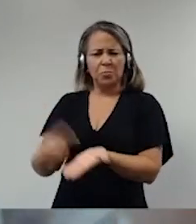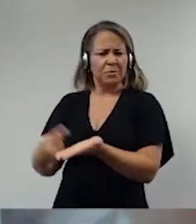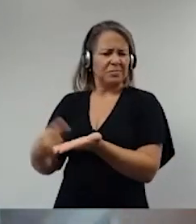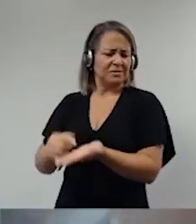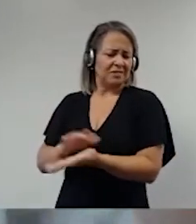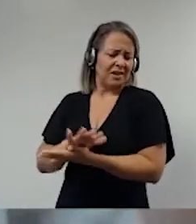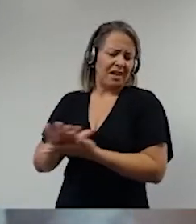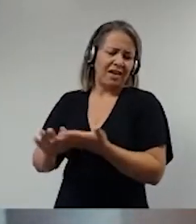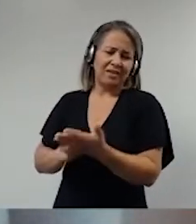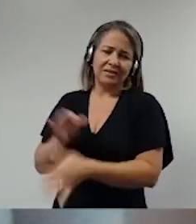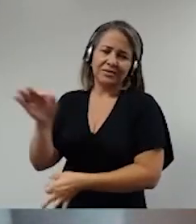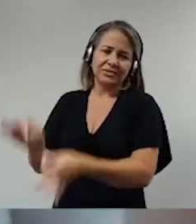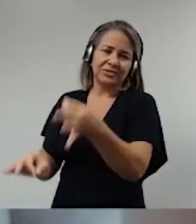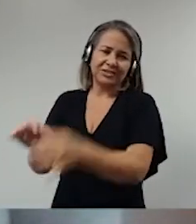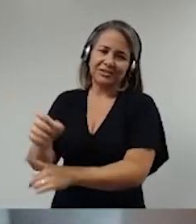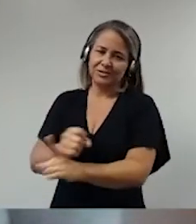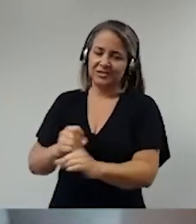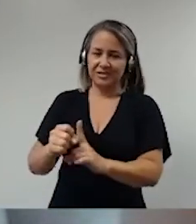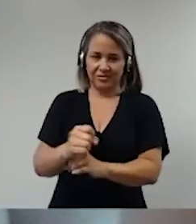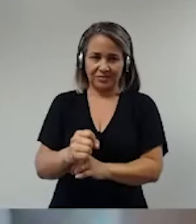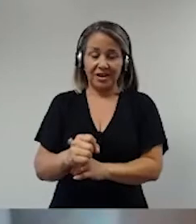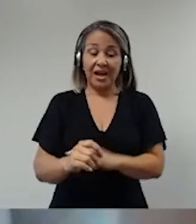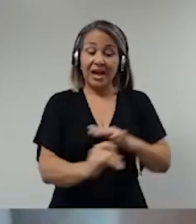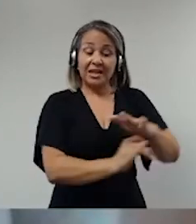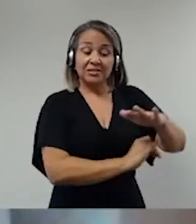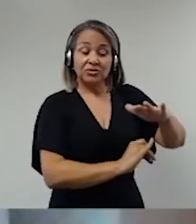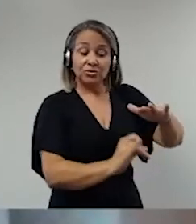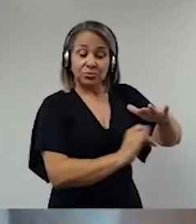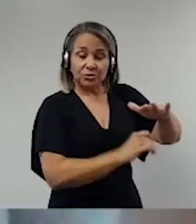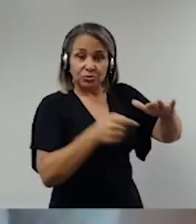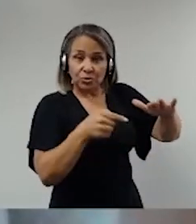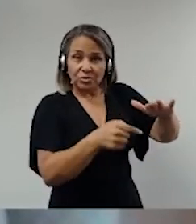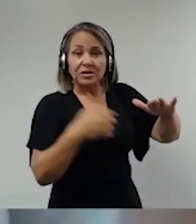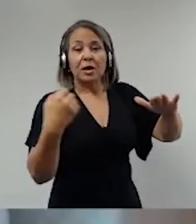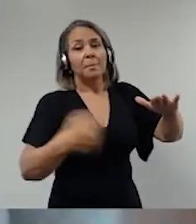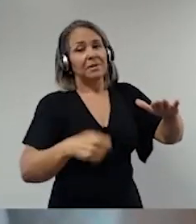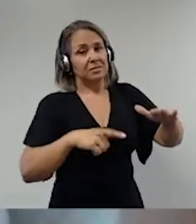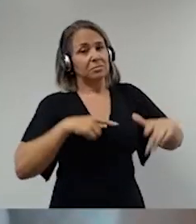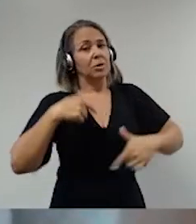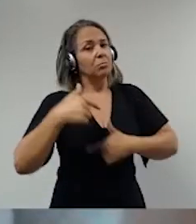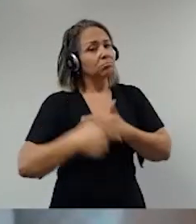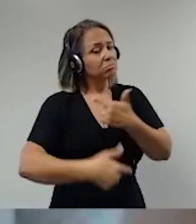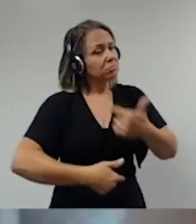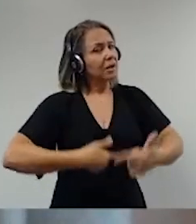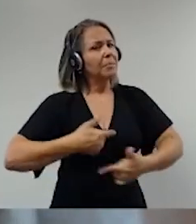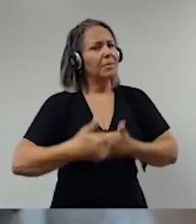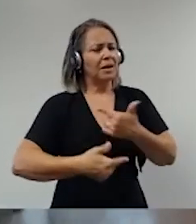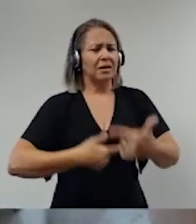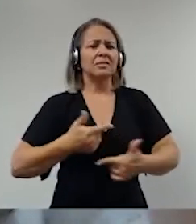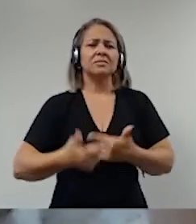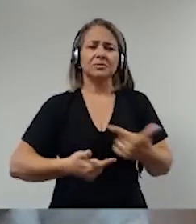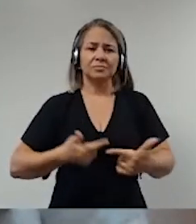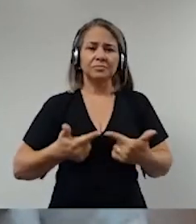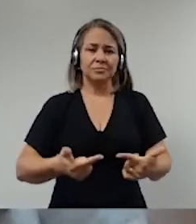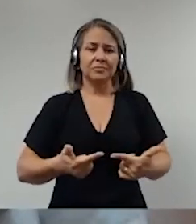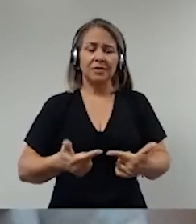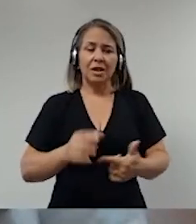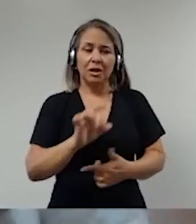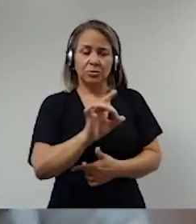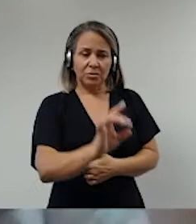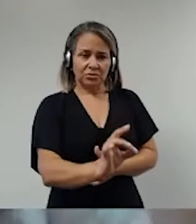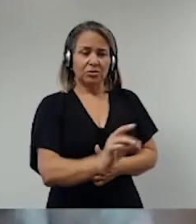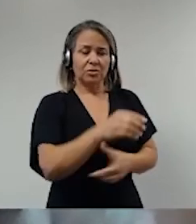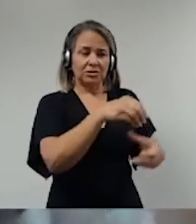Não. Essas instituições precisam ter uma atuação não apenas no que diz